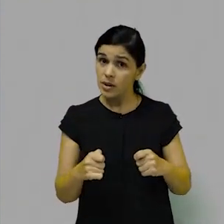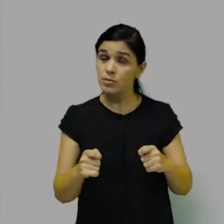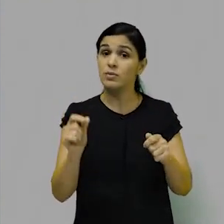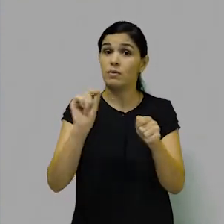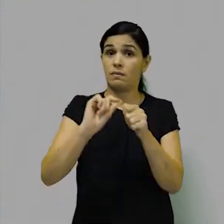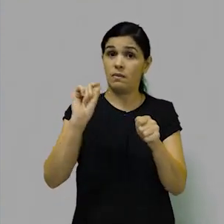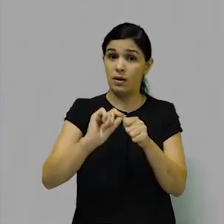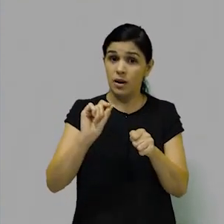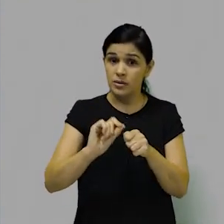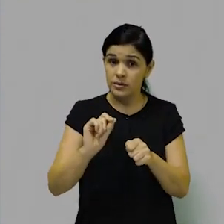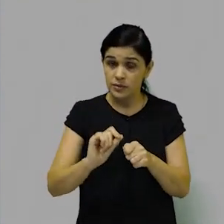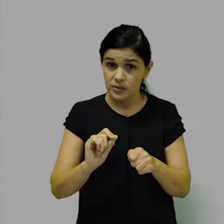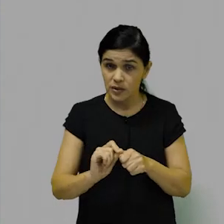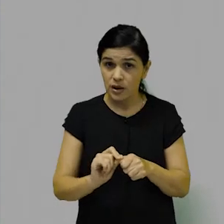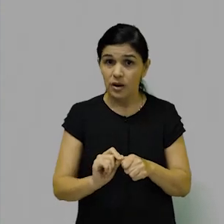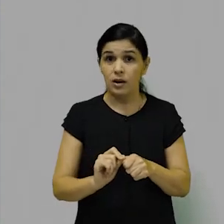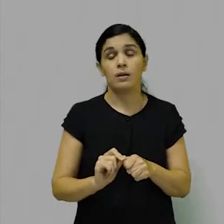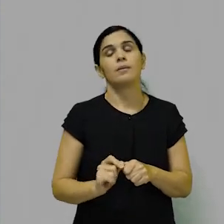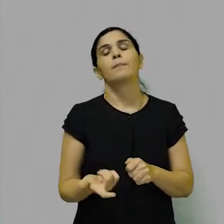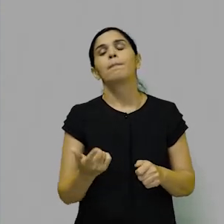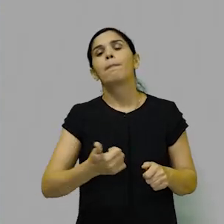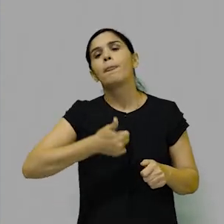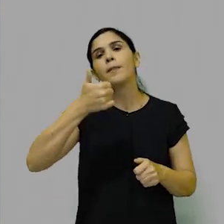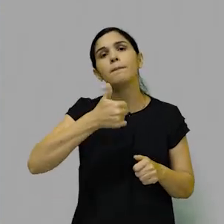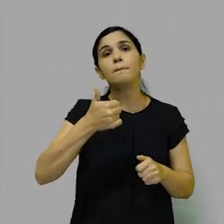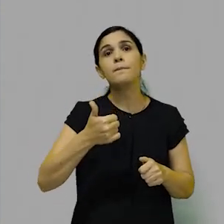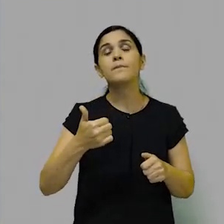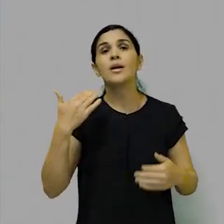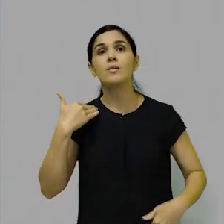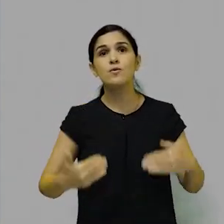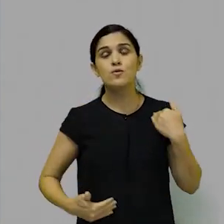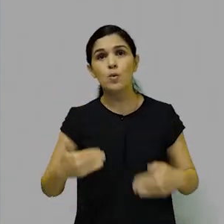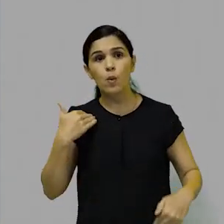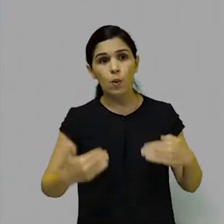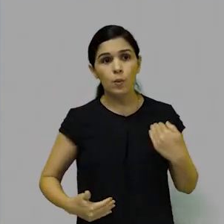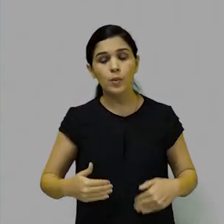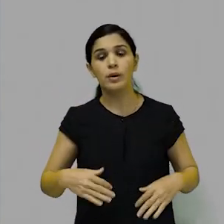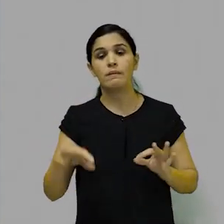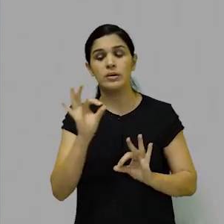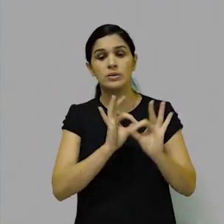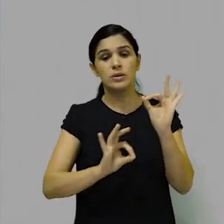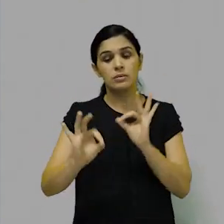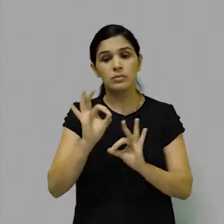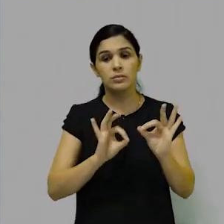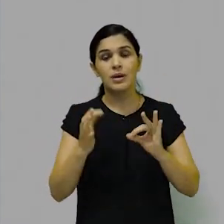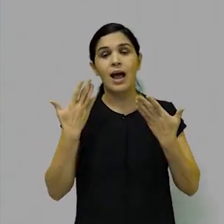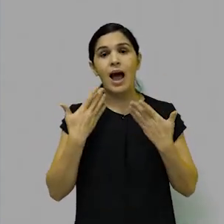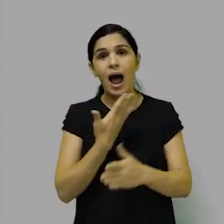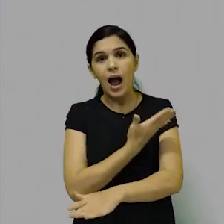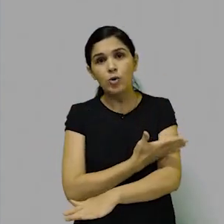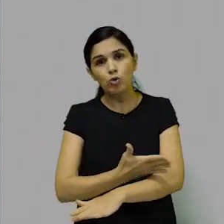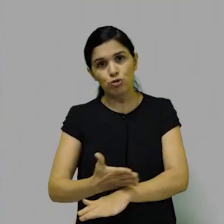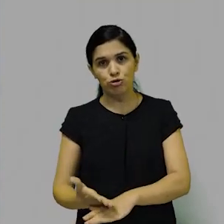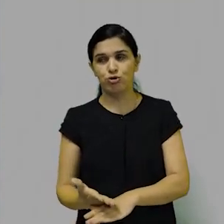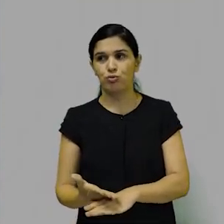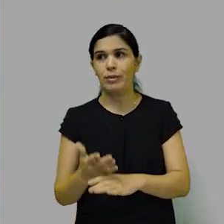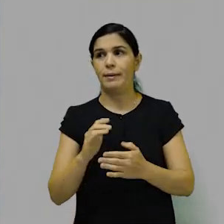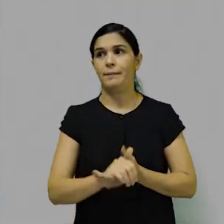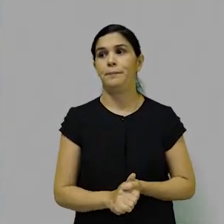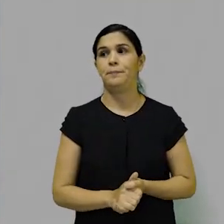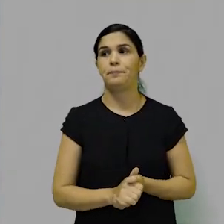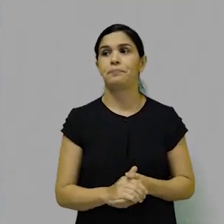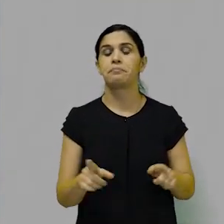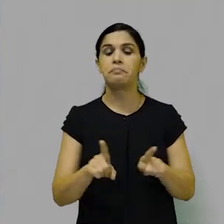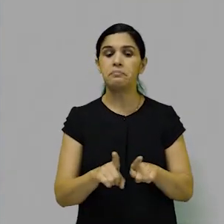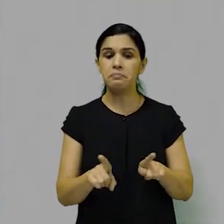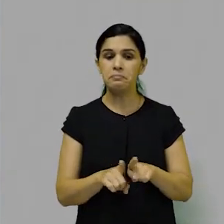corpo ele vai se adaptando a tudo aquilo, tá certo? E temos as adaptações crônicas. Quais são essas